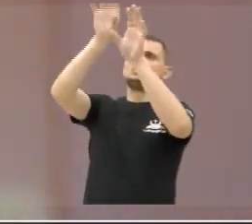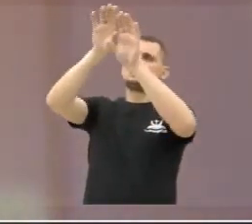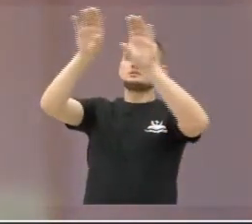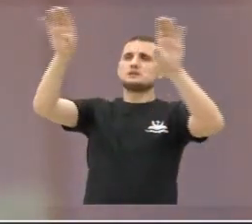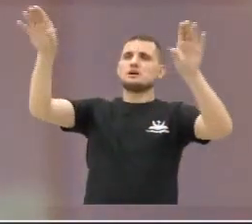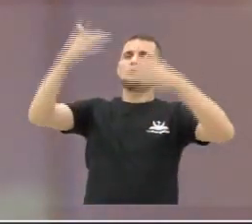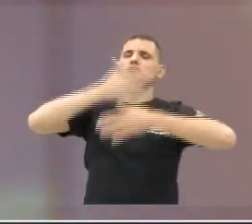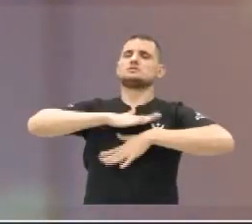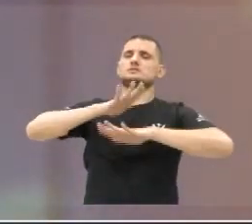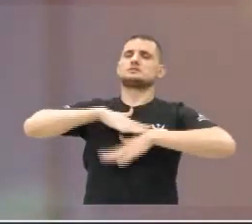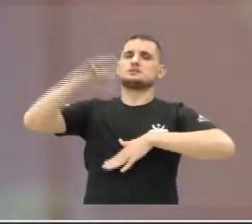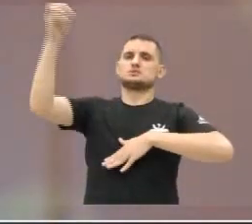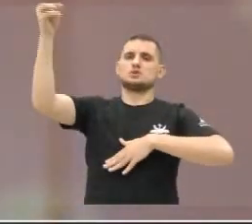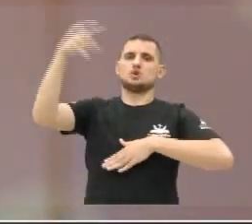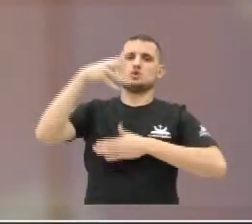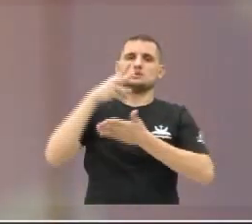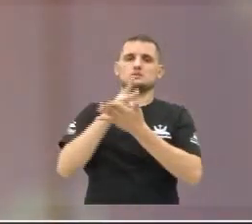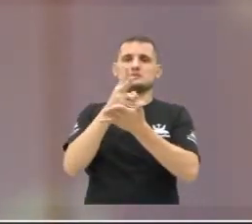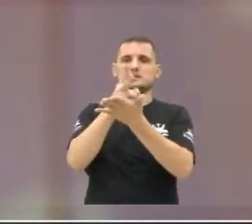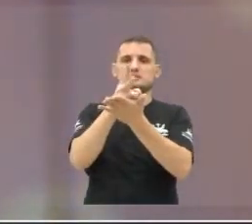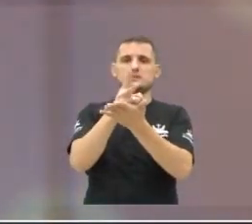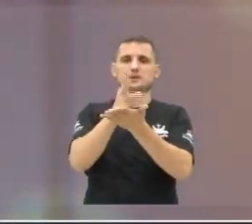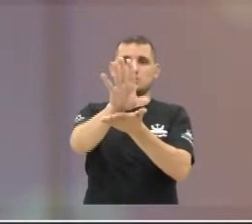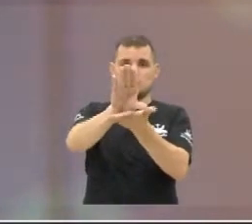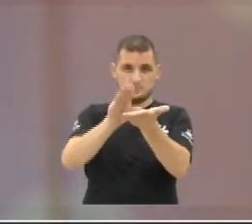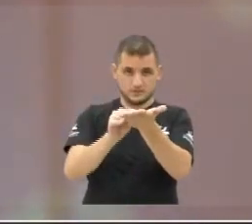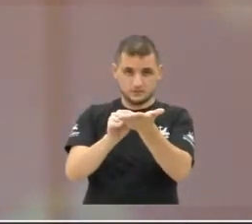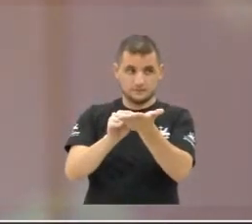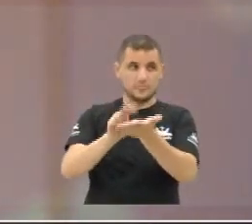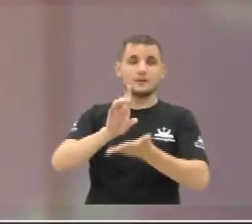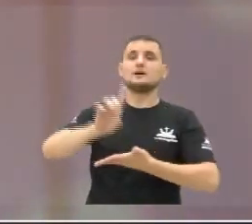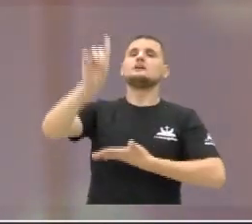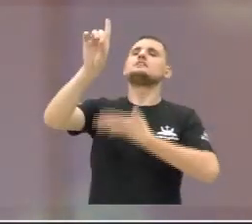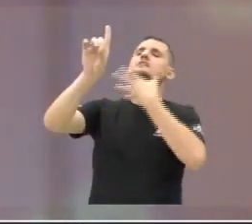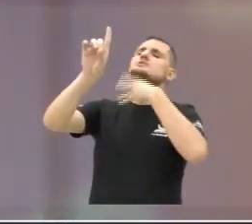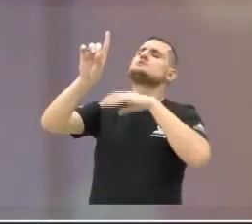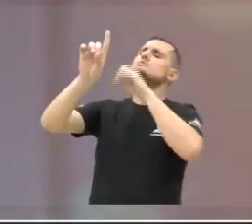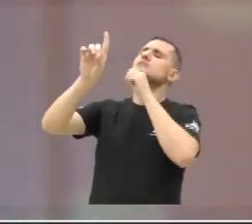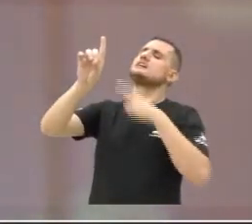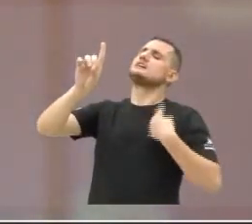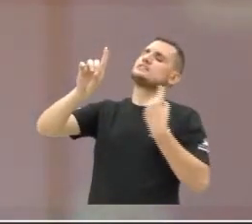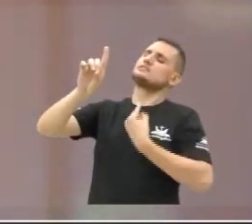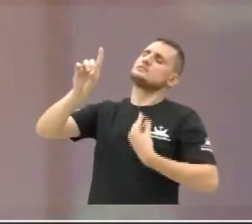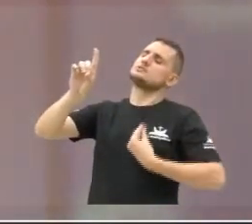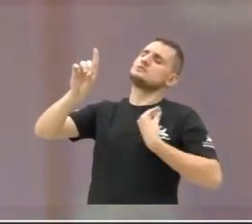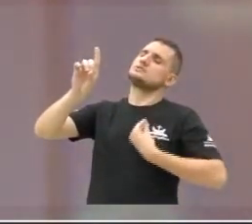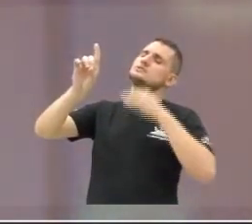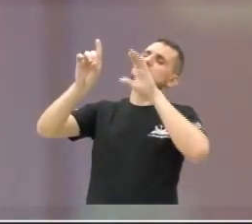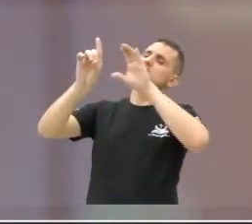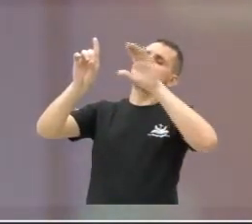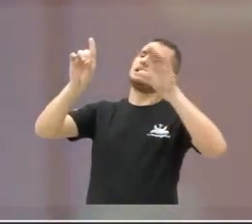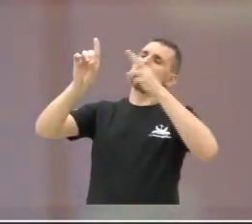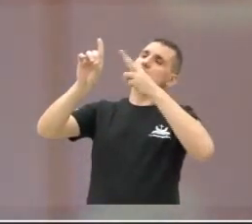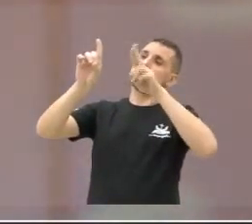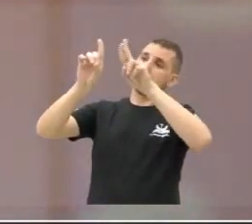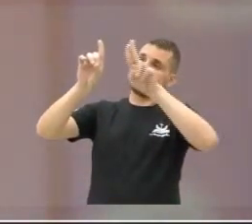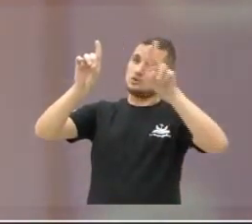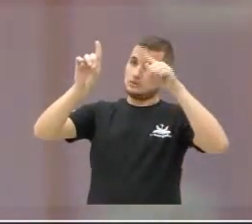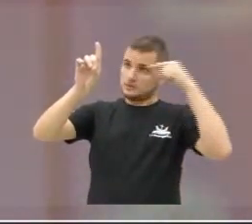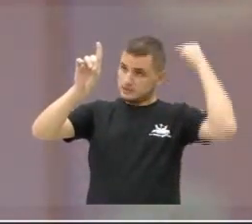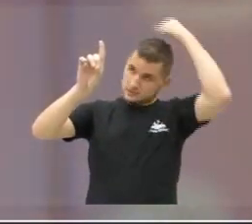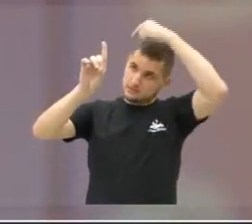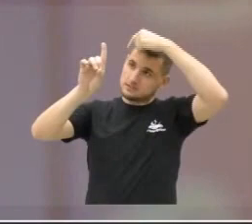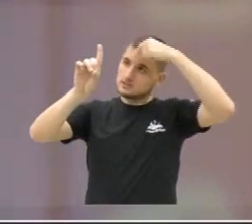eterna. Pai nosso, que estais nos céus, santificado seja o vosso